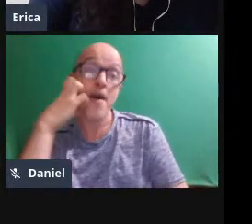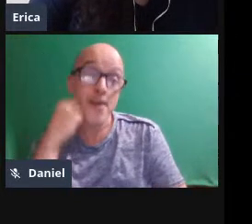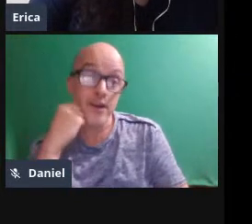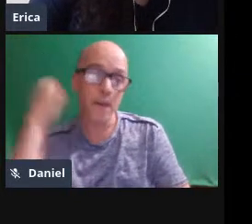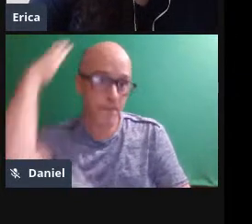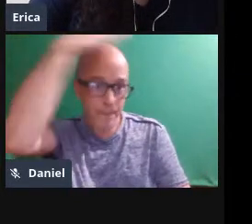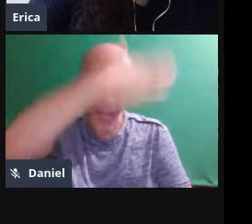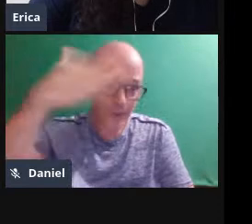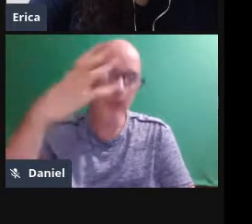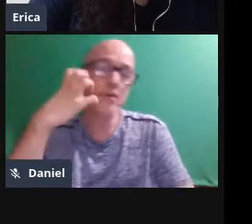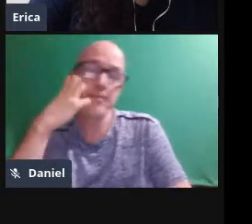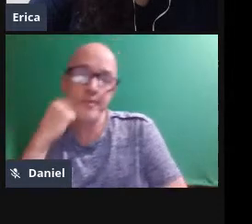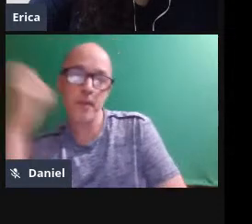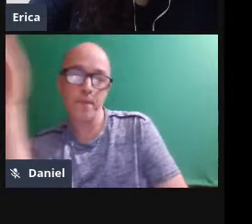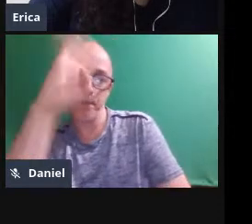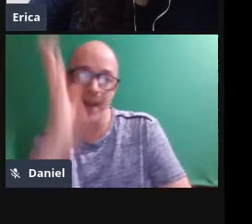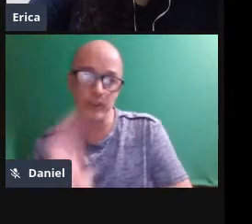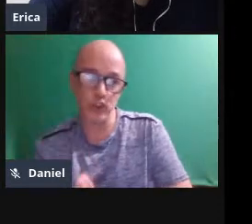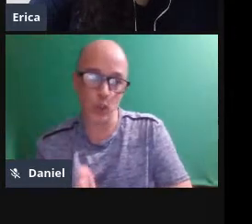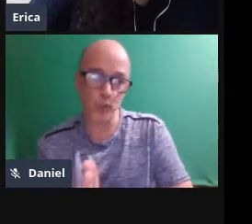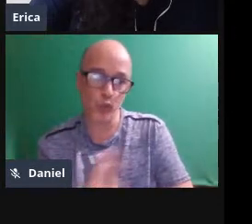também